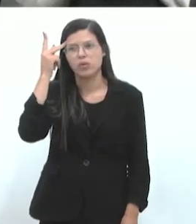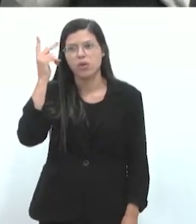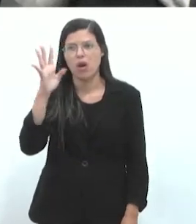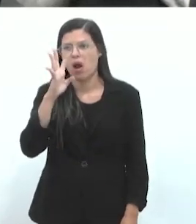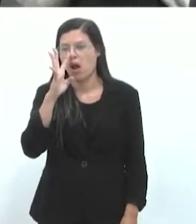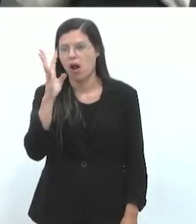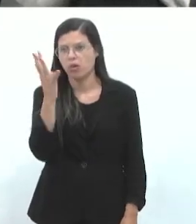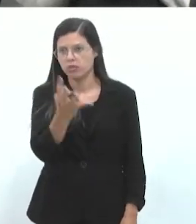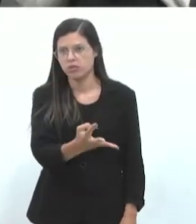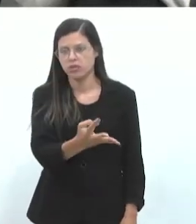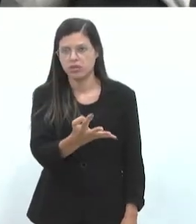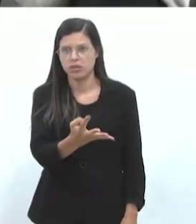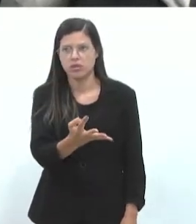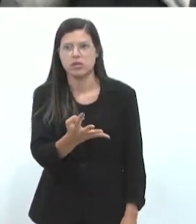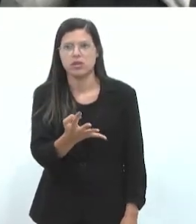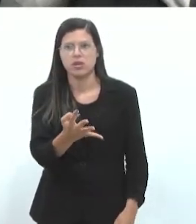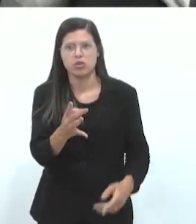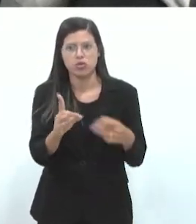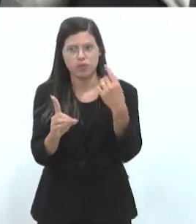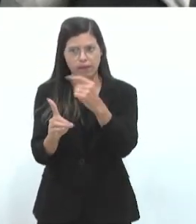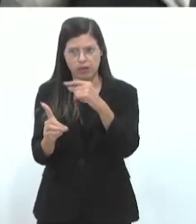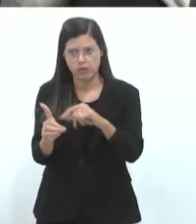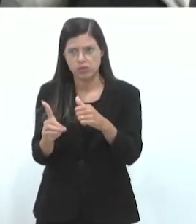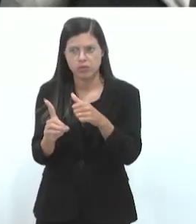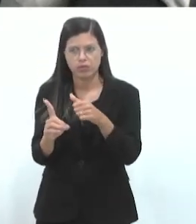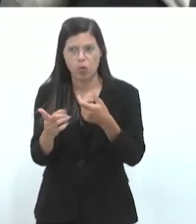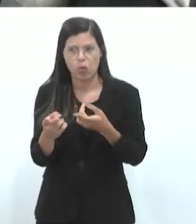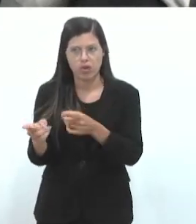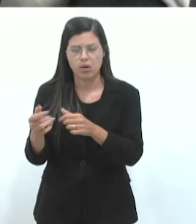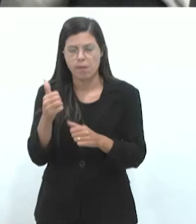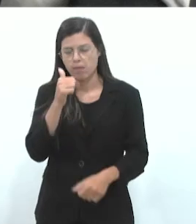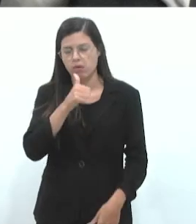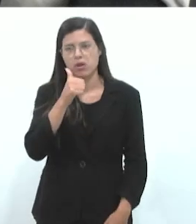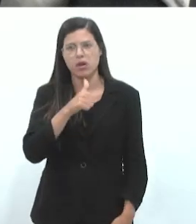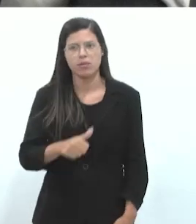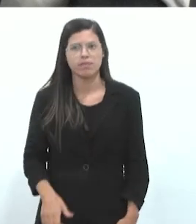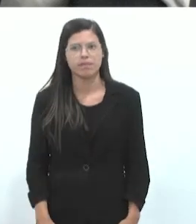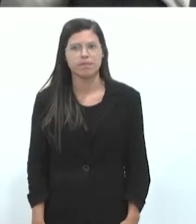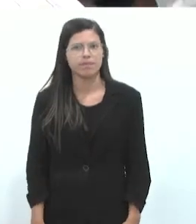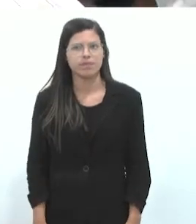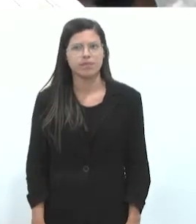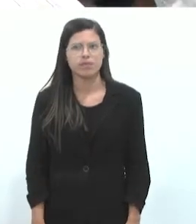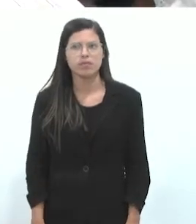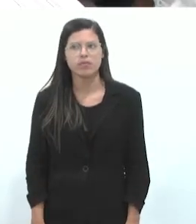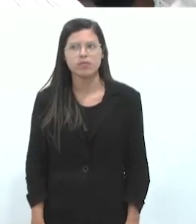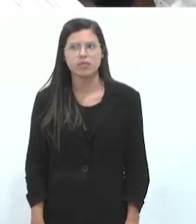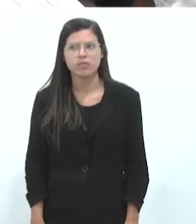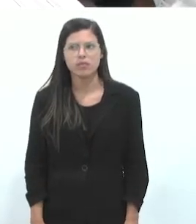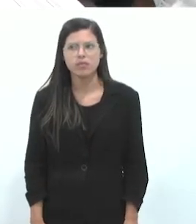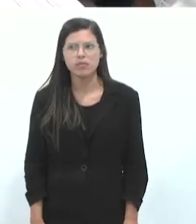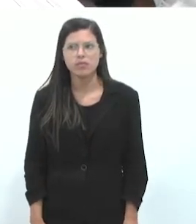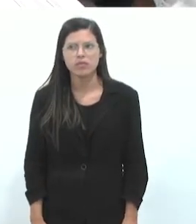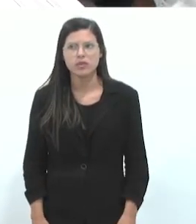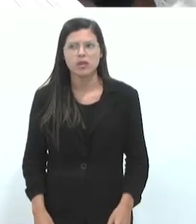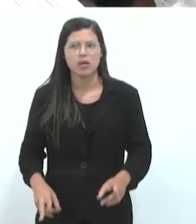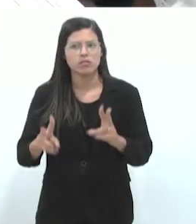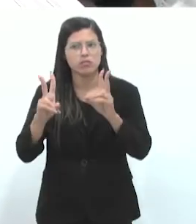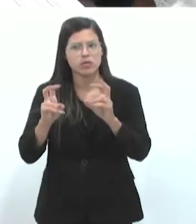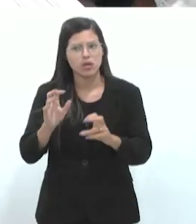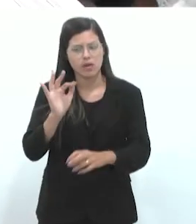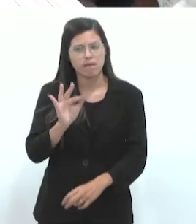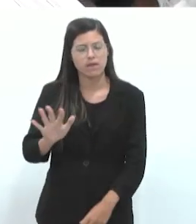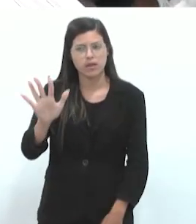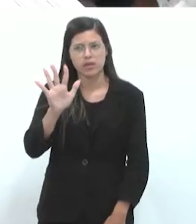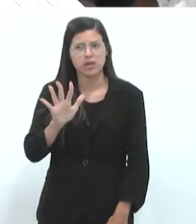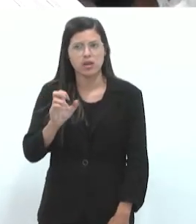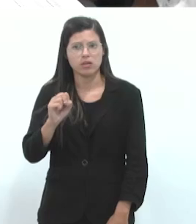acusadas de violência doméstica, né? Para homens acusados de Porque violência ela está doméstica. modificando. E isso é claro que é um tema federal. Mas se a